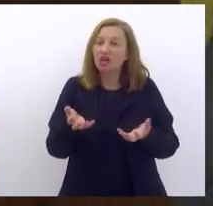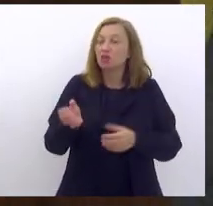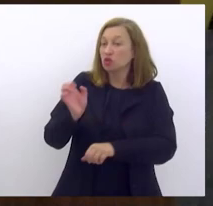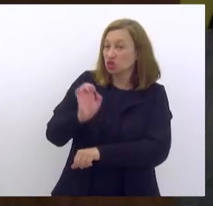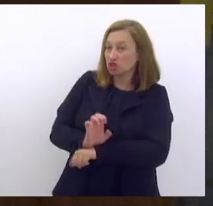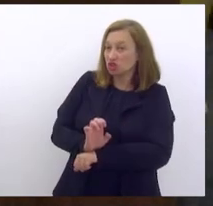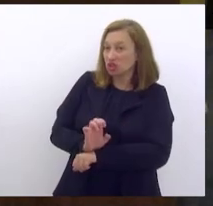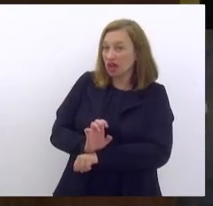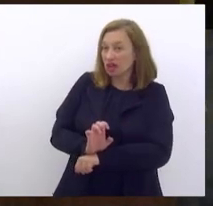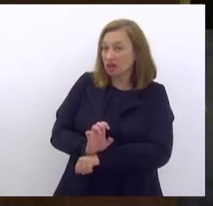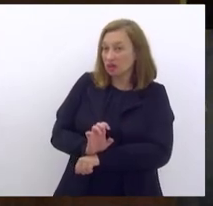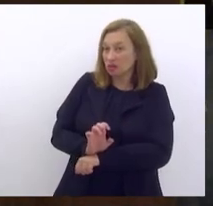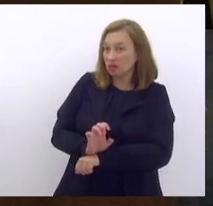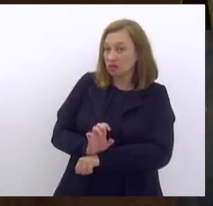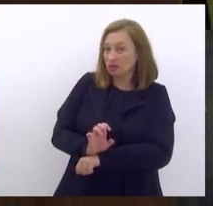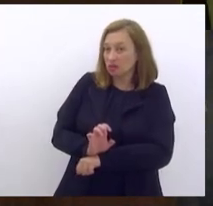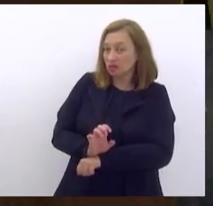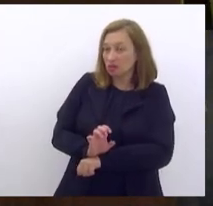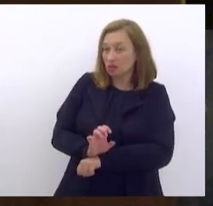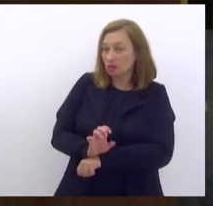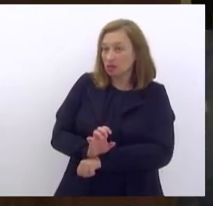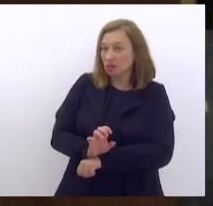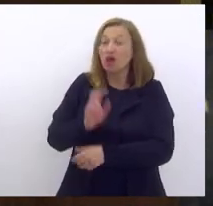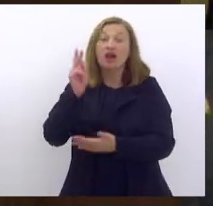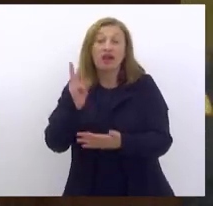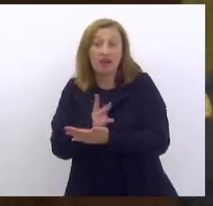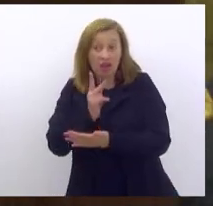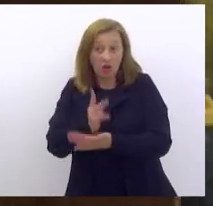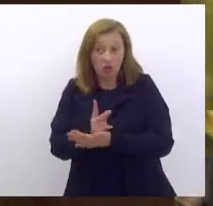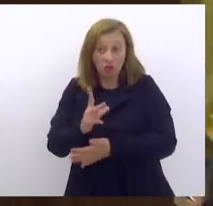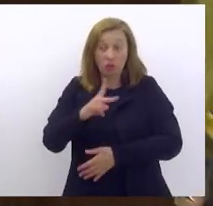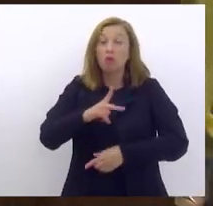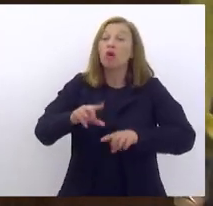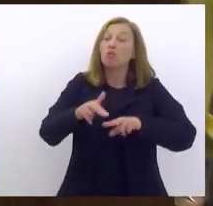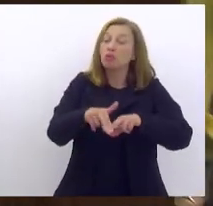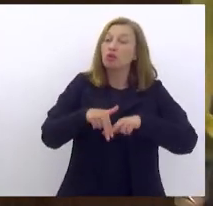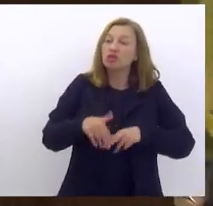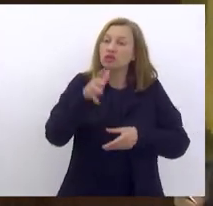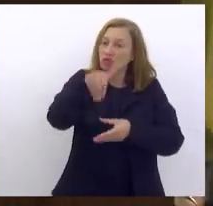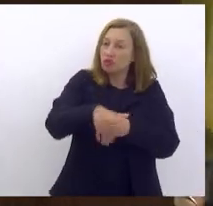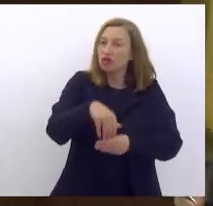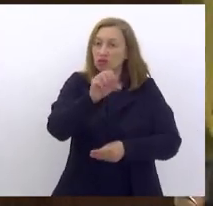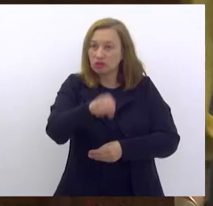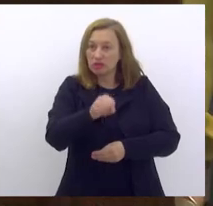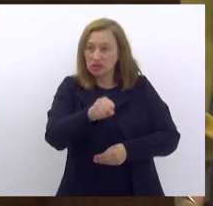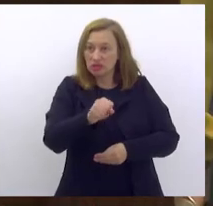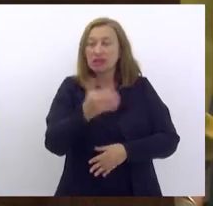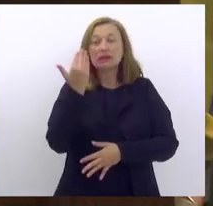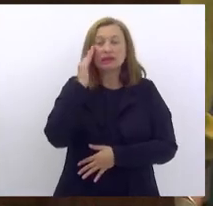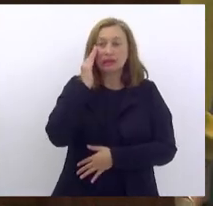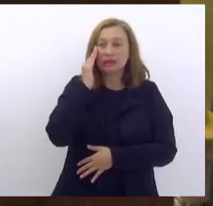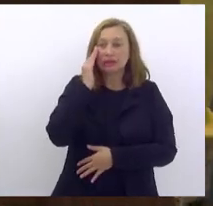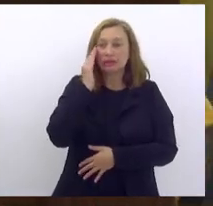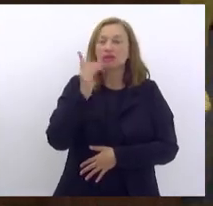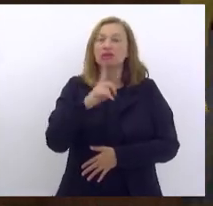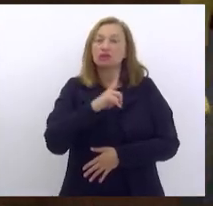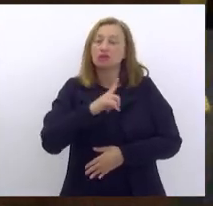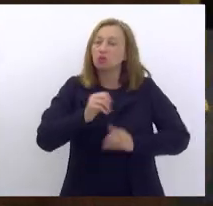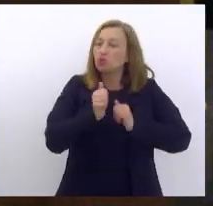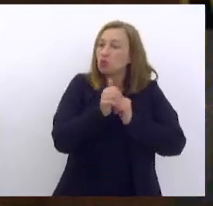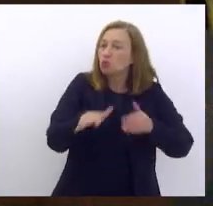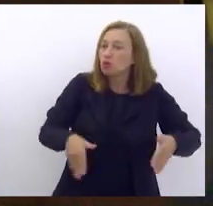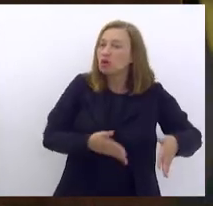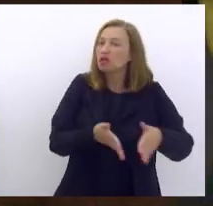não seja ele a cometer injustiças. Por isso, nosso voto é favorável, entendendo aí que temos um